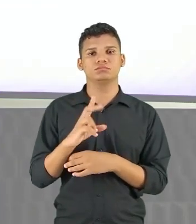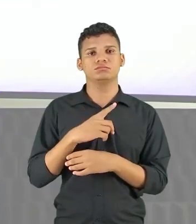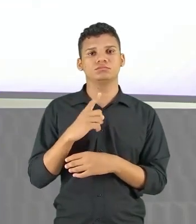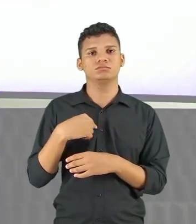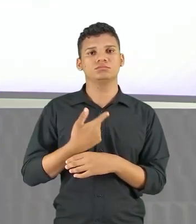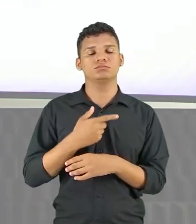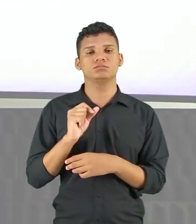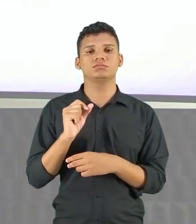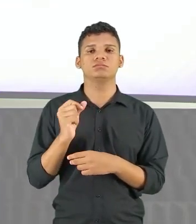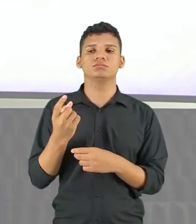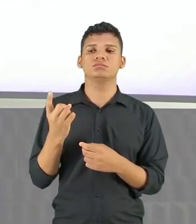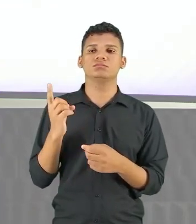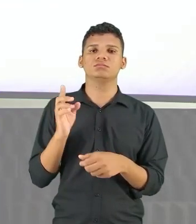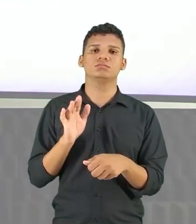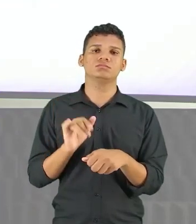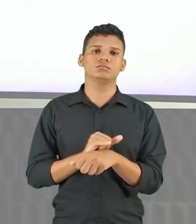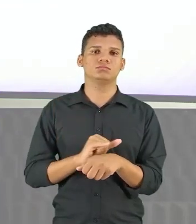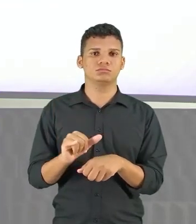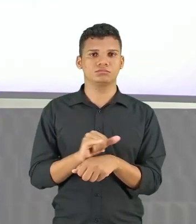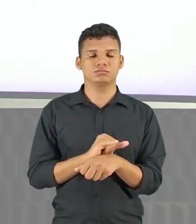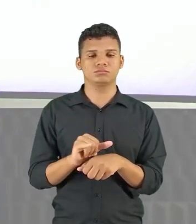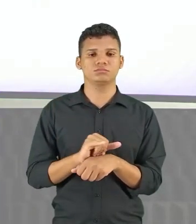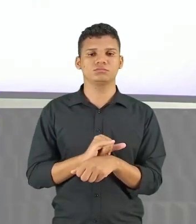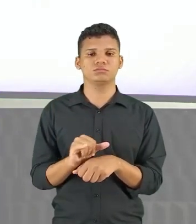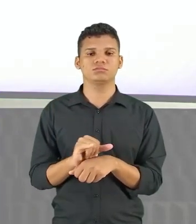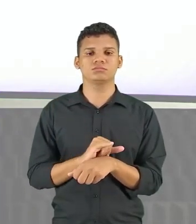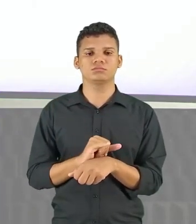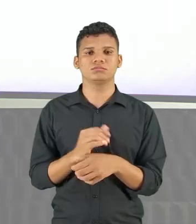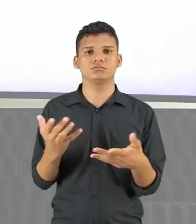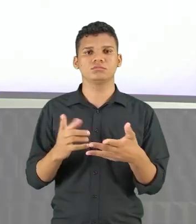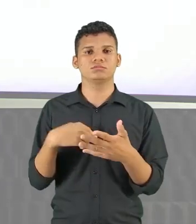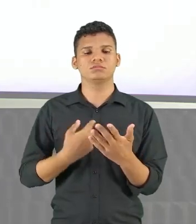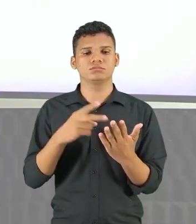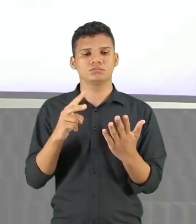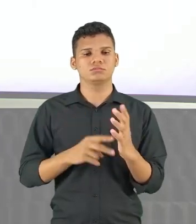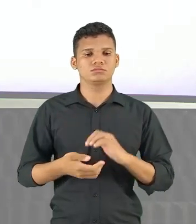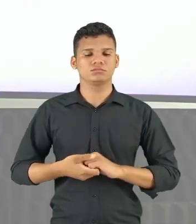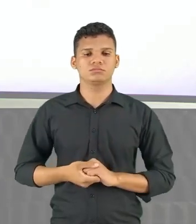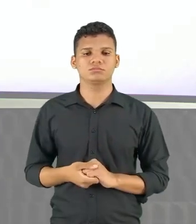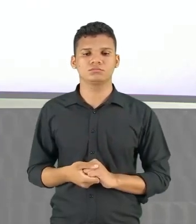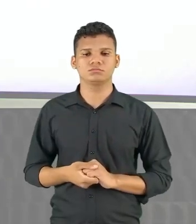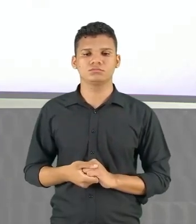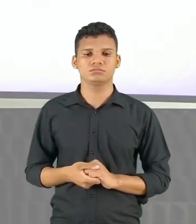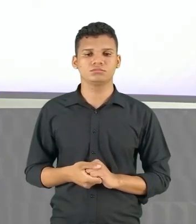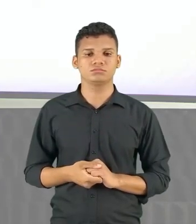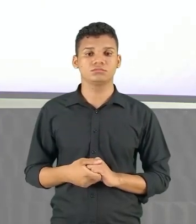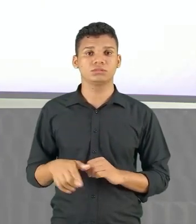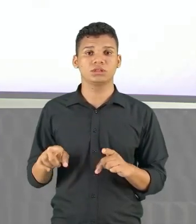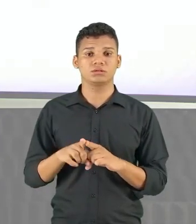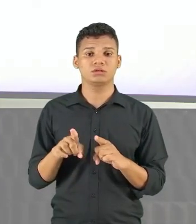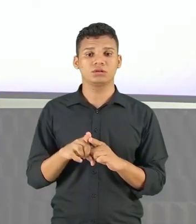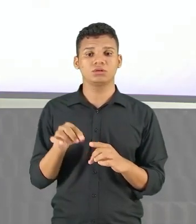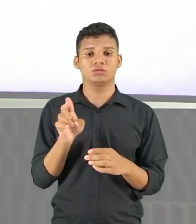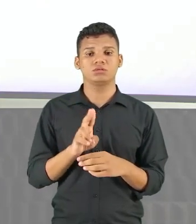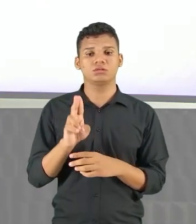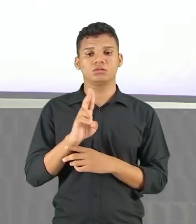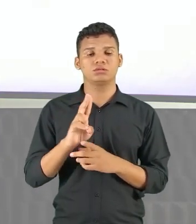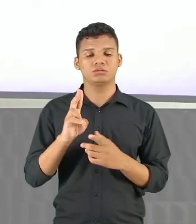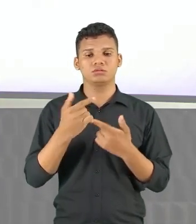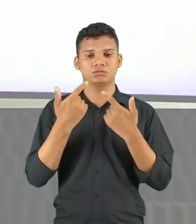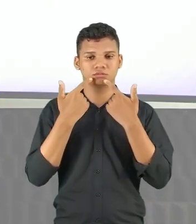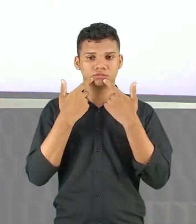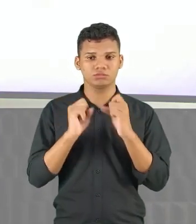que a gente chama de estratégia argumentativa. Aí a gente vai fazer a leitura do enunciado. Por meio de recursos